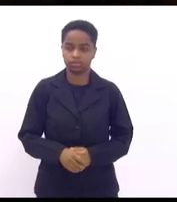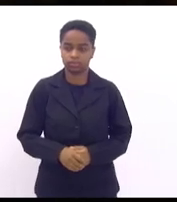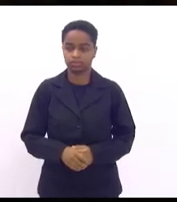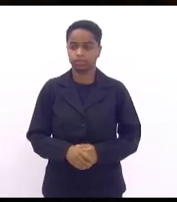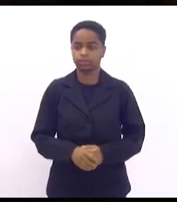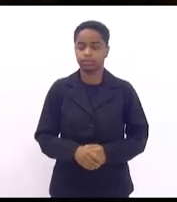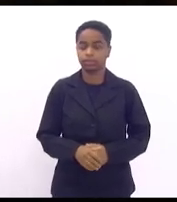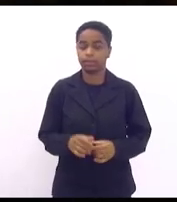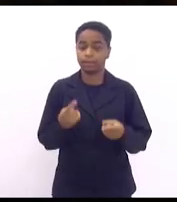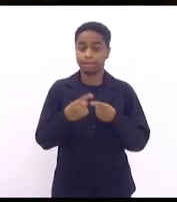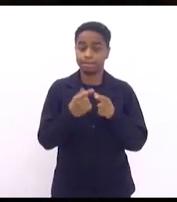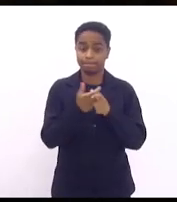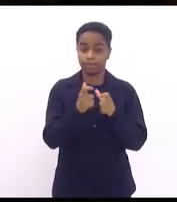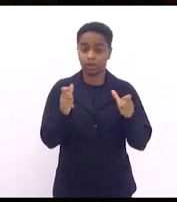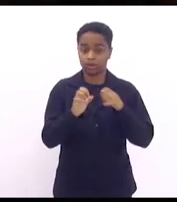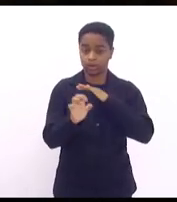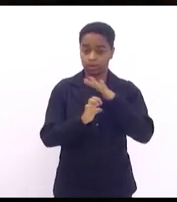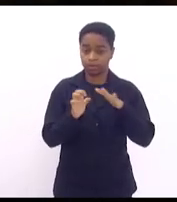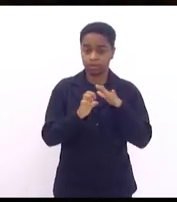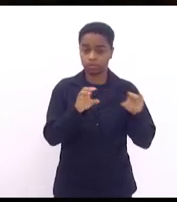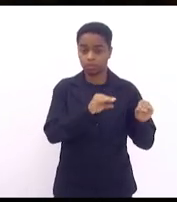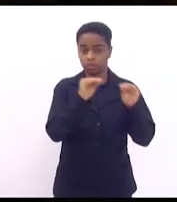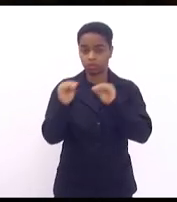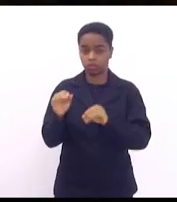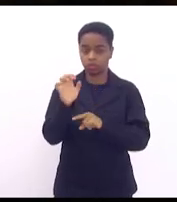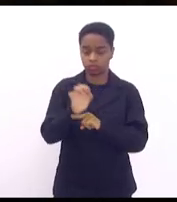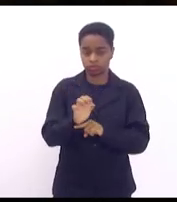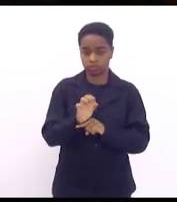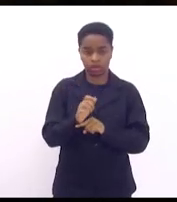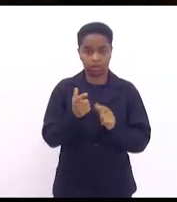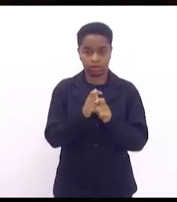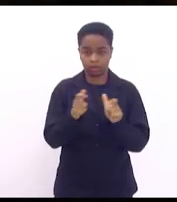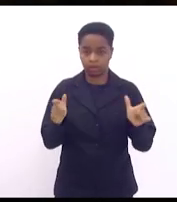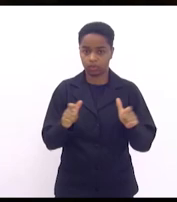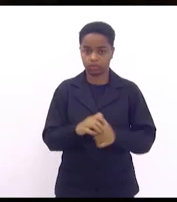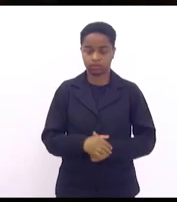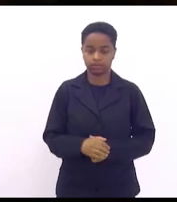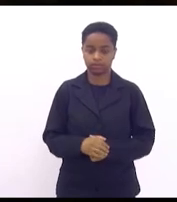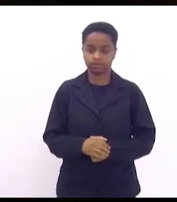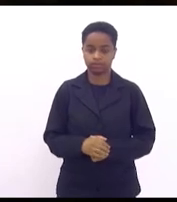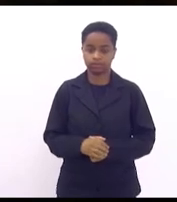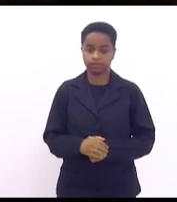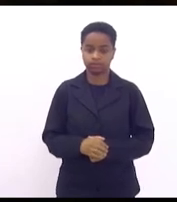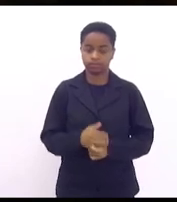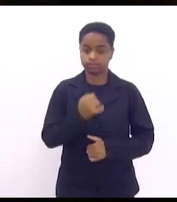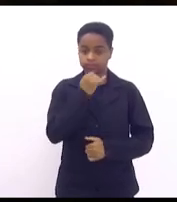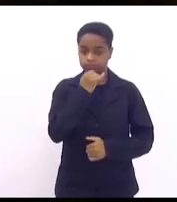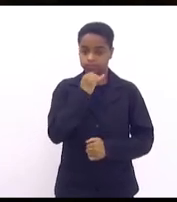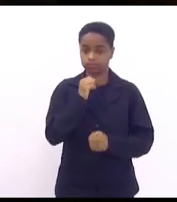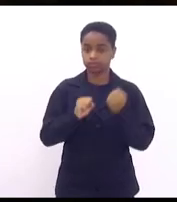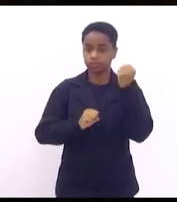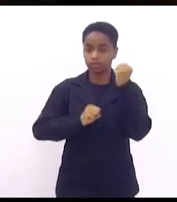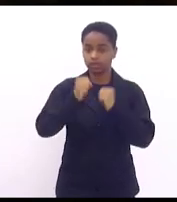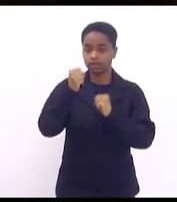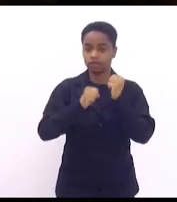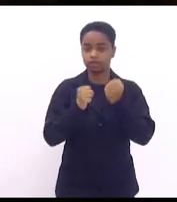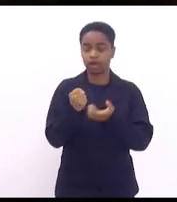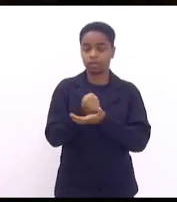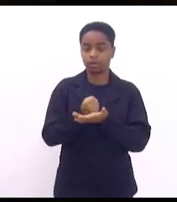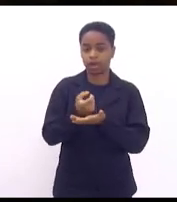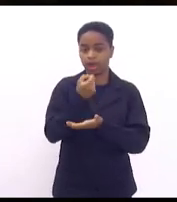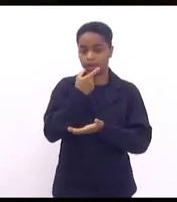Porque a grande maioria foi embora. A grande maioria foi embora. Quando a gente fala das indústrias farmacêuticas,